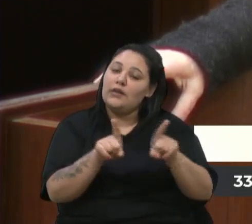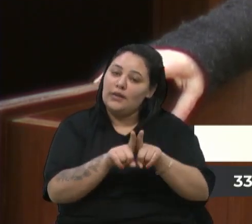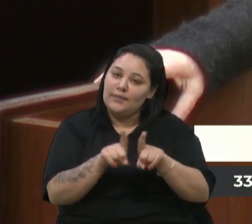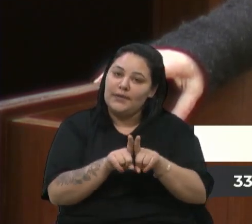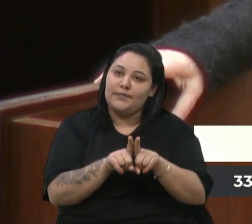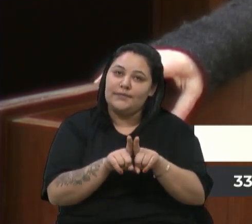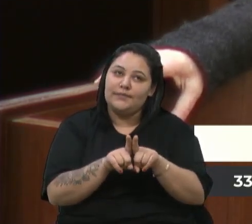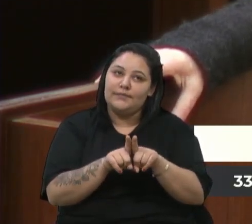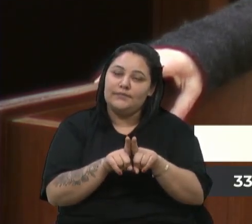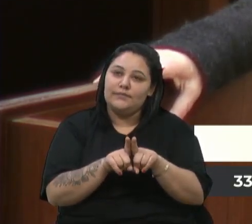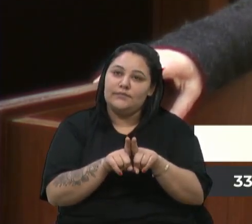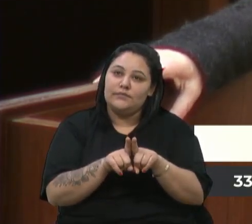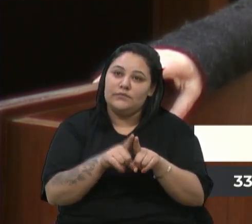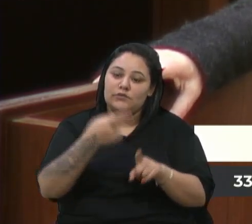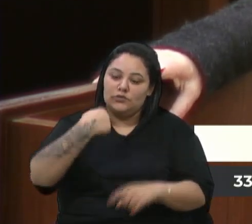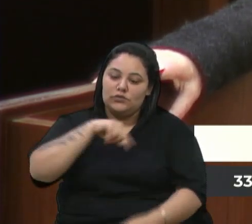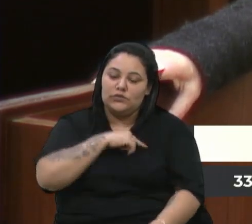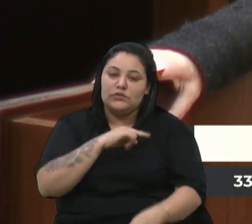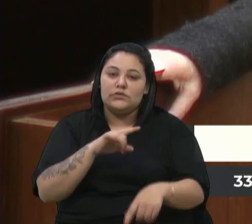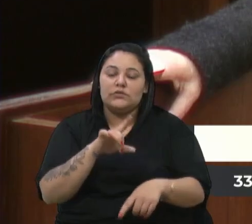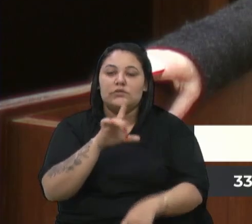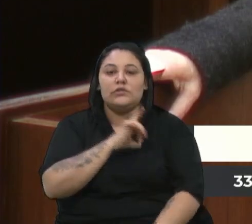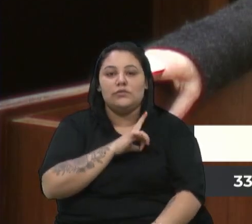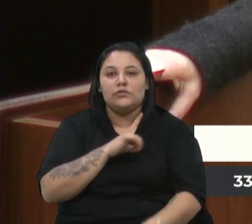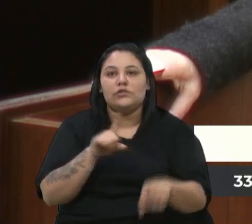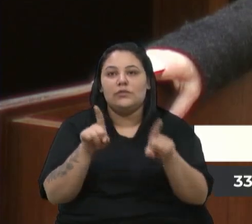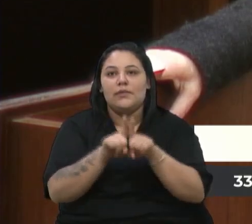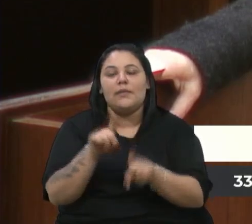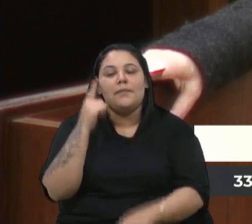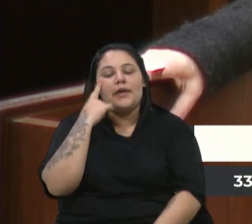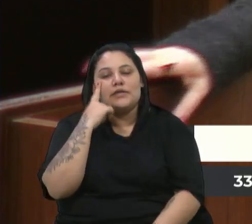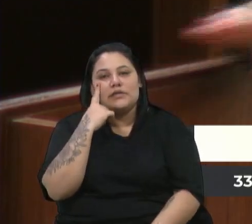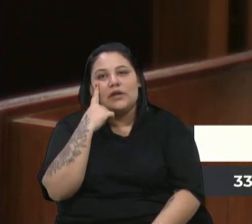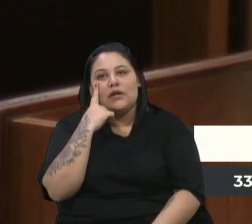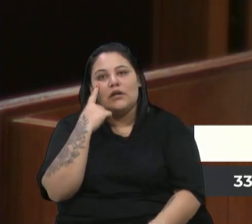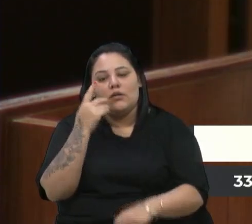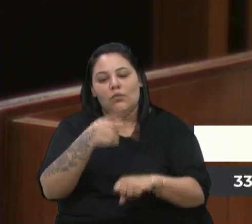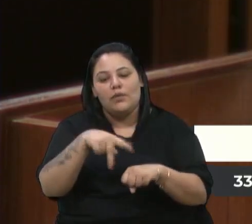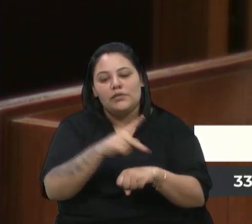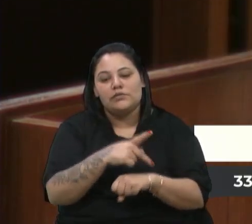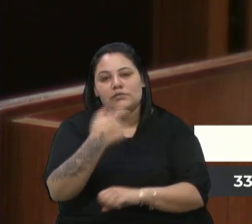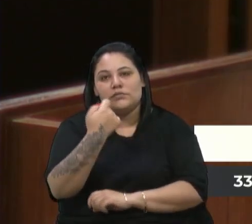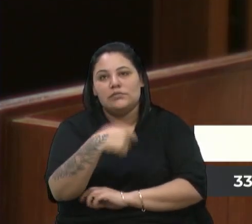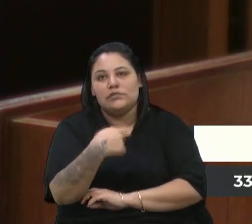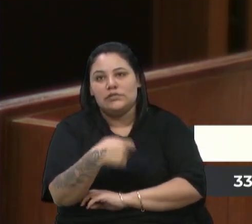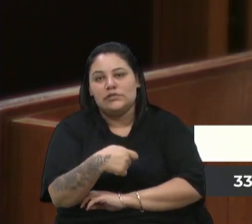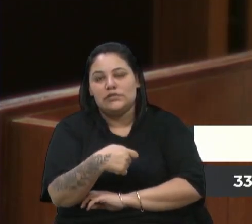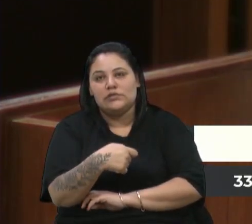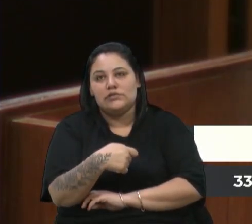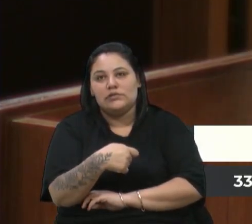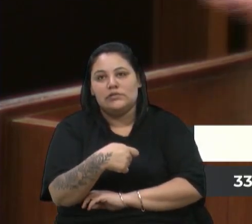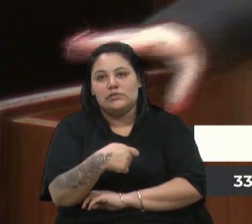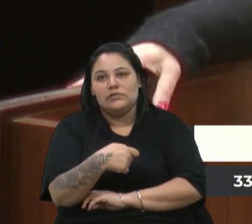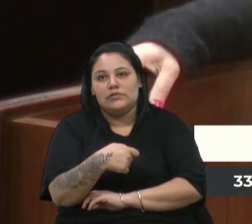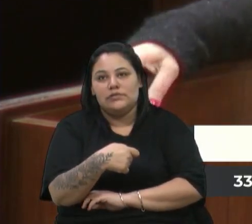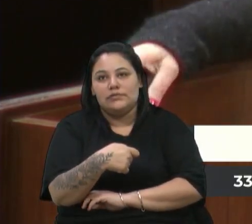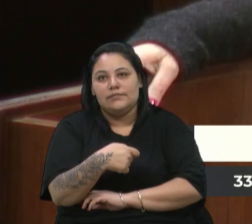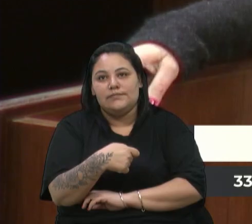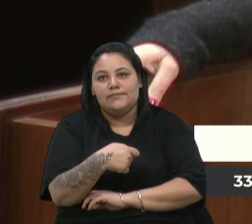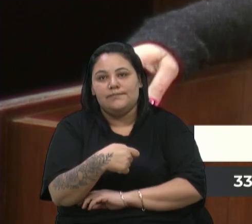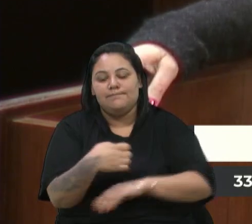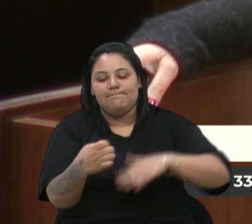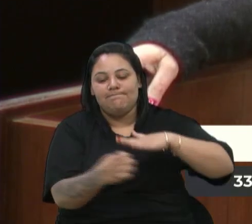nós temos que pensar que o país ele precisa se reindustrializar,